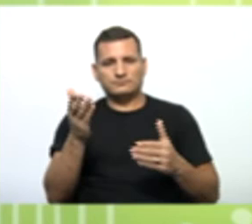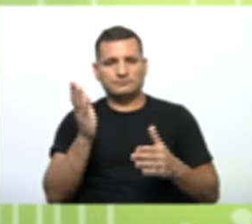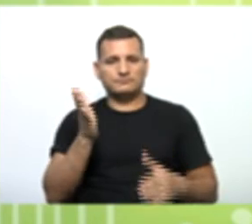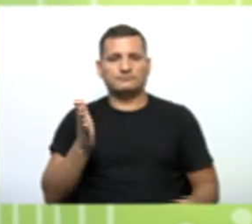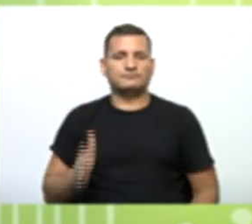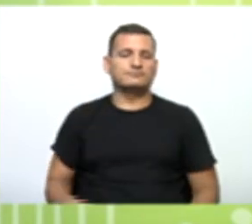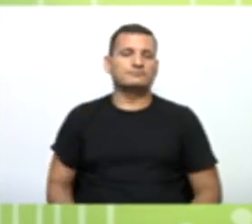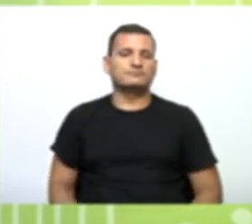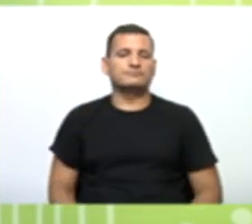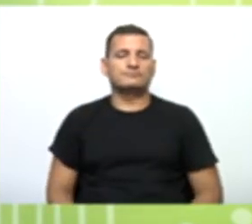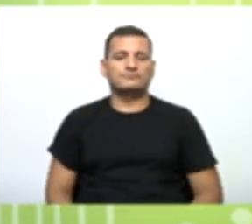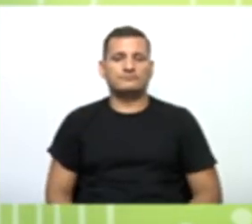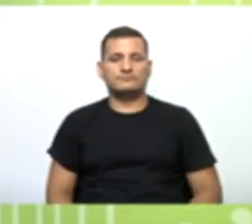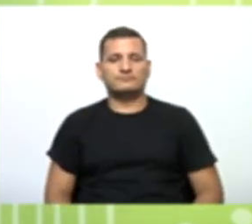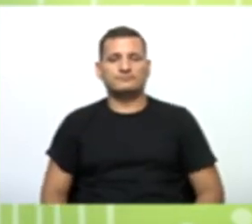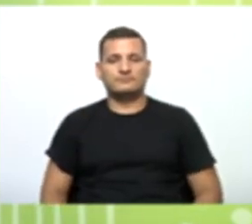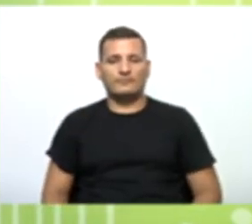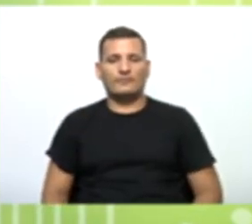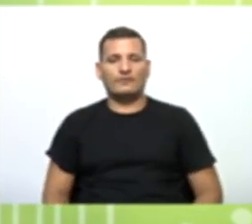um